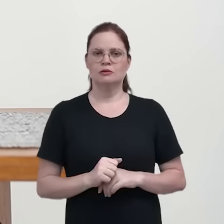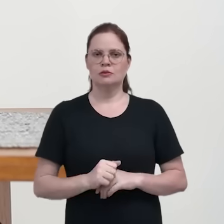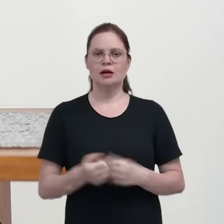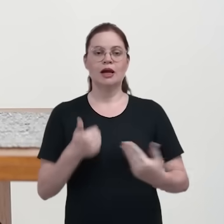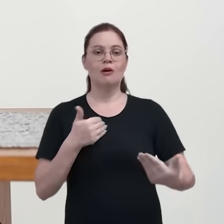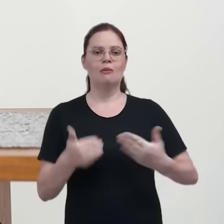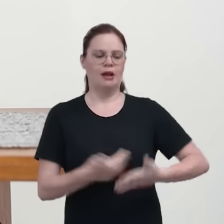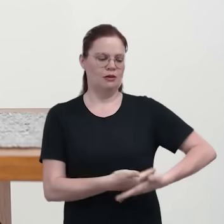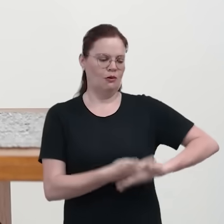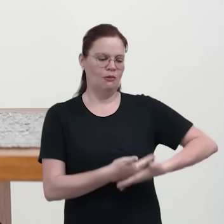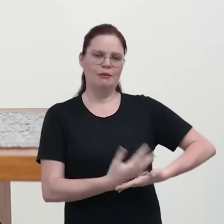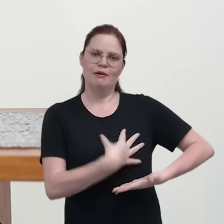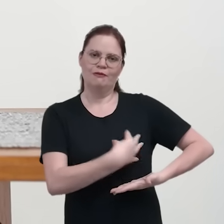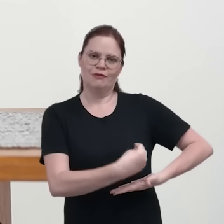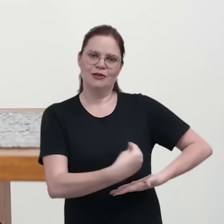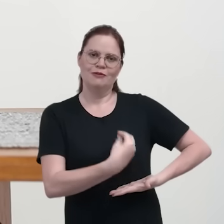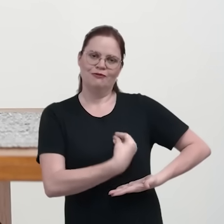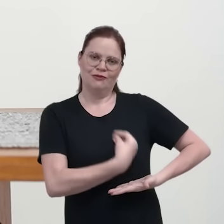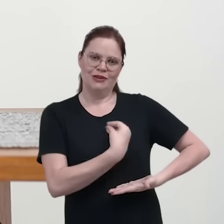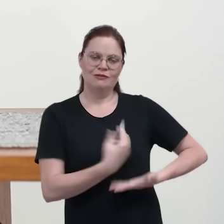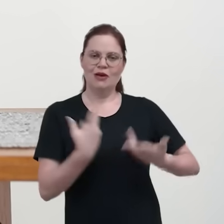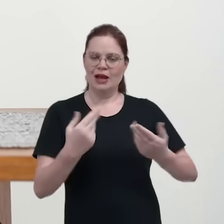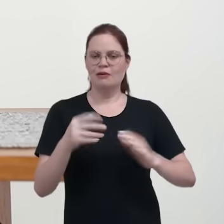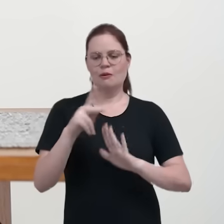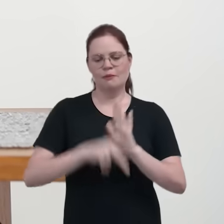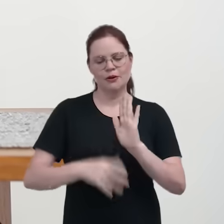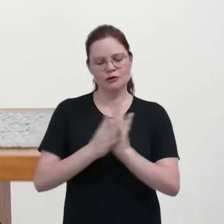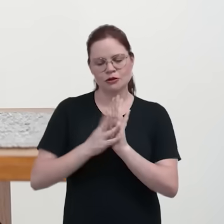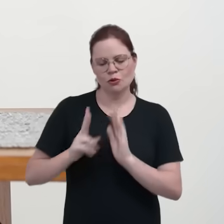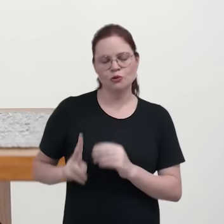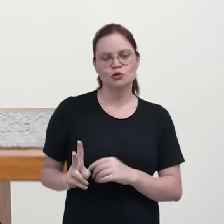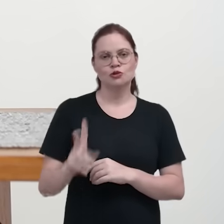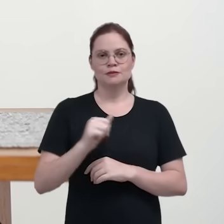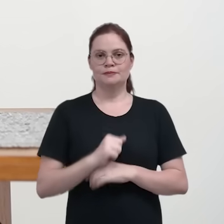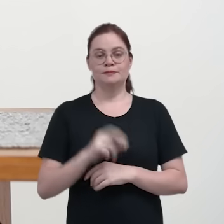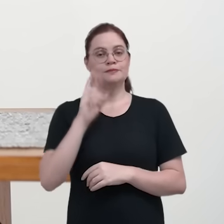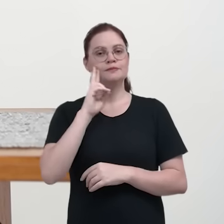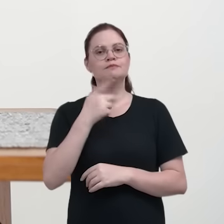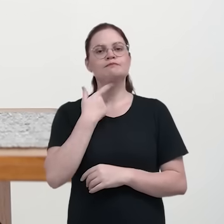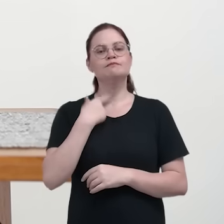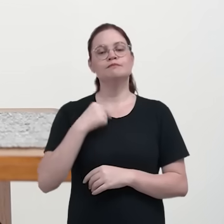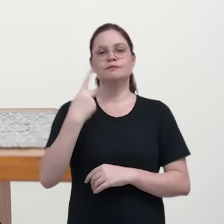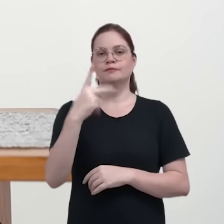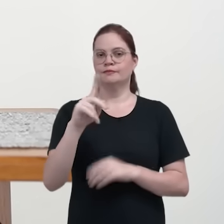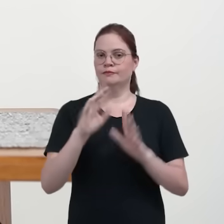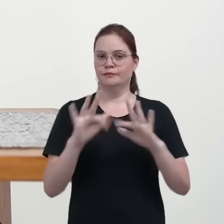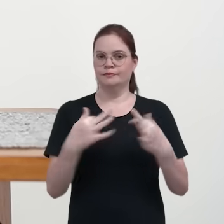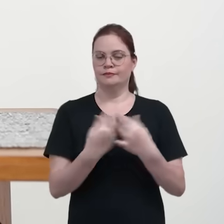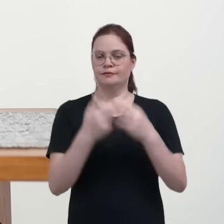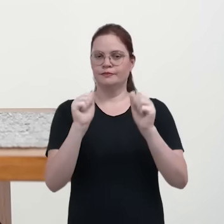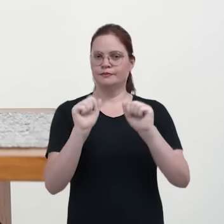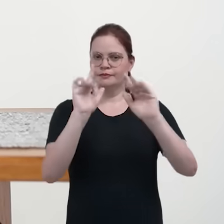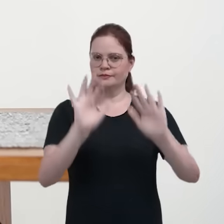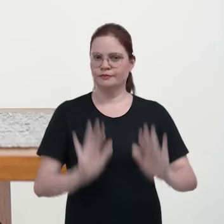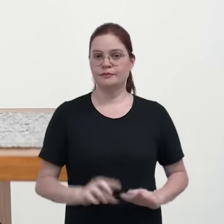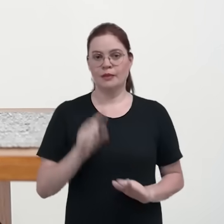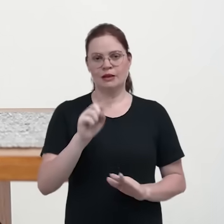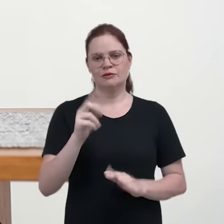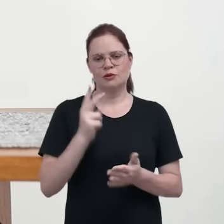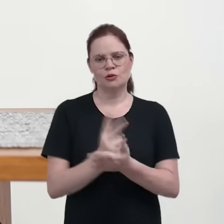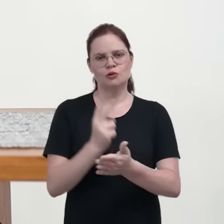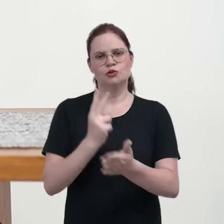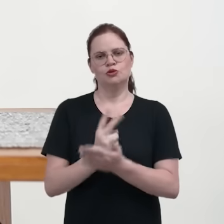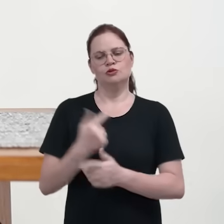do Senhor é que a sua família seja abençoada. A vontade do Senhor é que a obra do Espírito